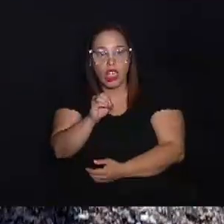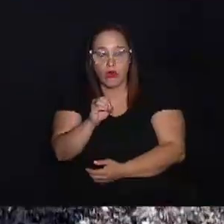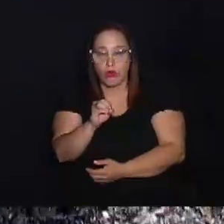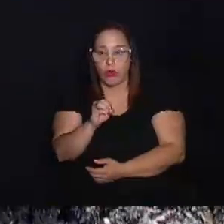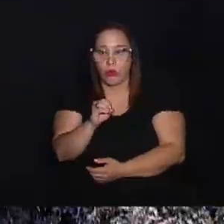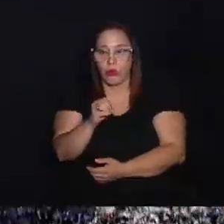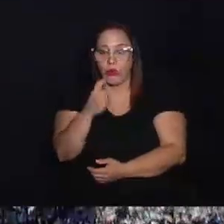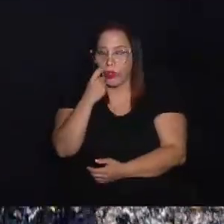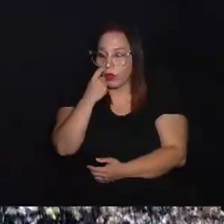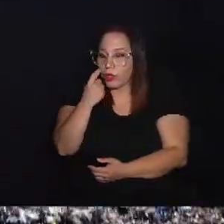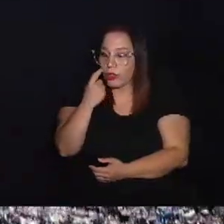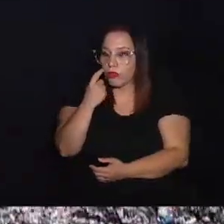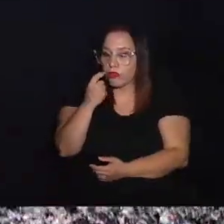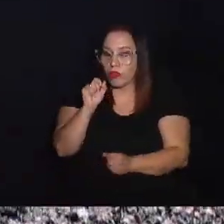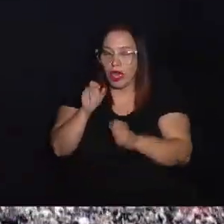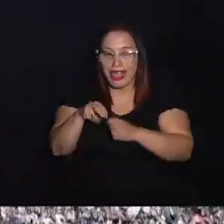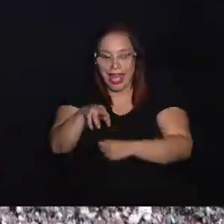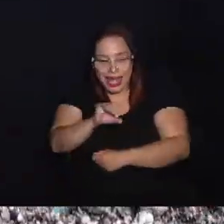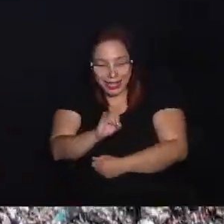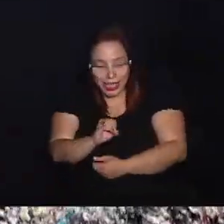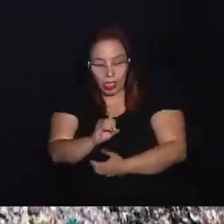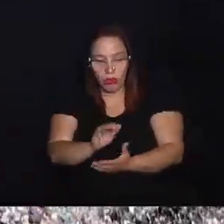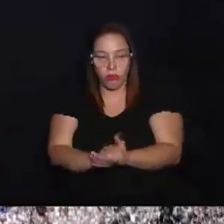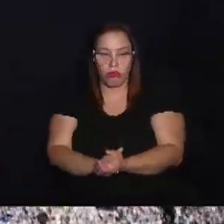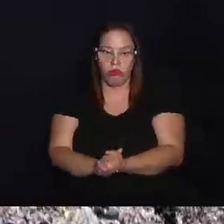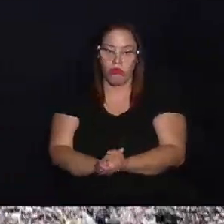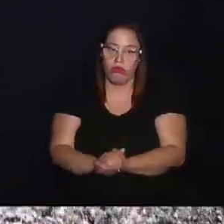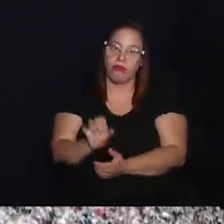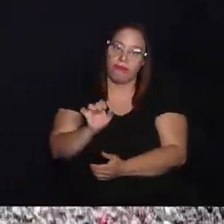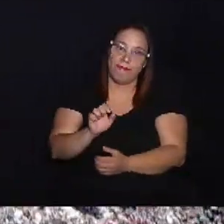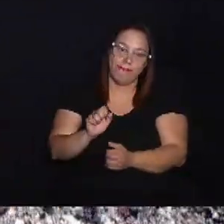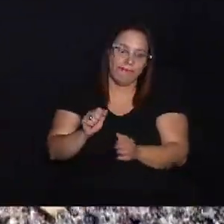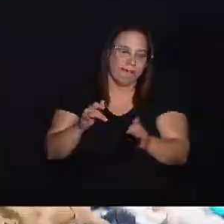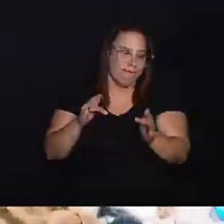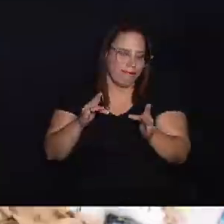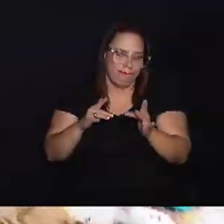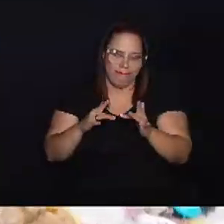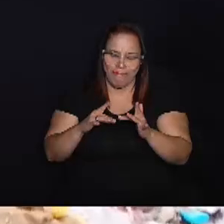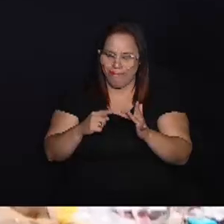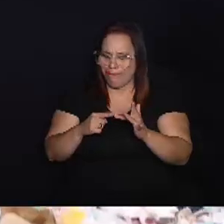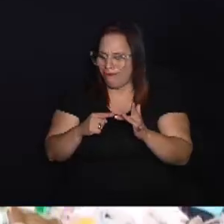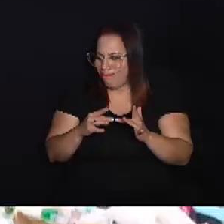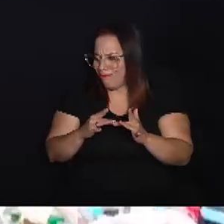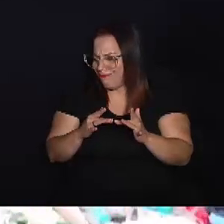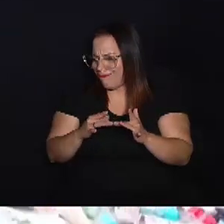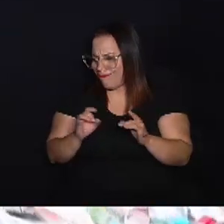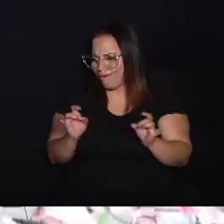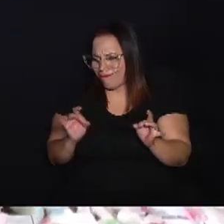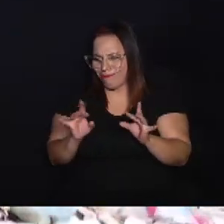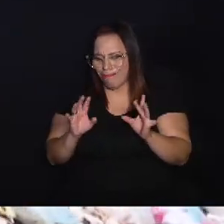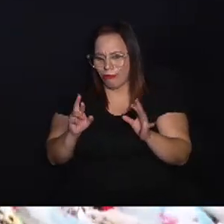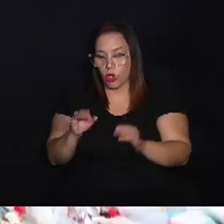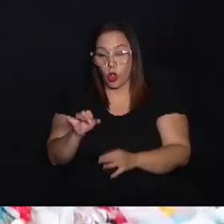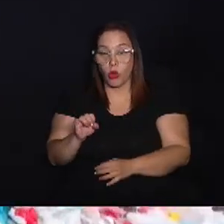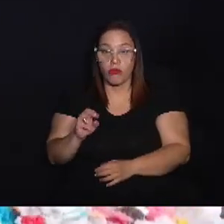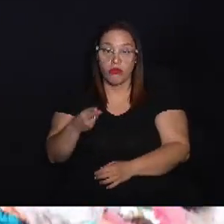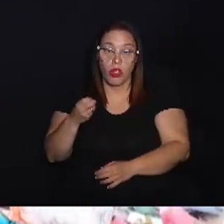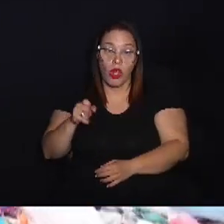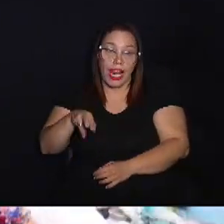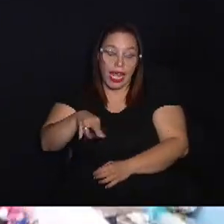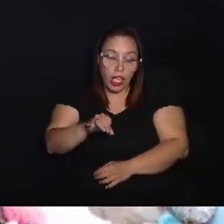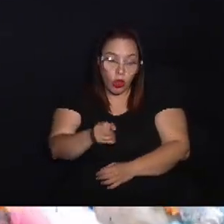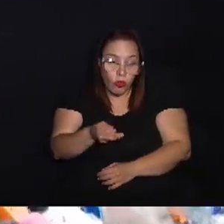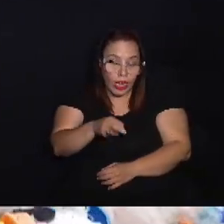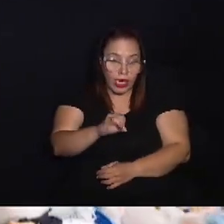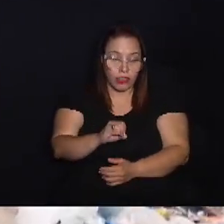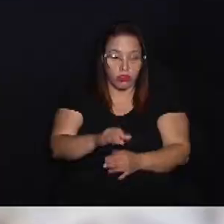do lixão, do aterro sanitário, ele vai contaminar o solo, claro, mas também às vezes o lençol